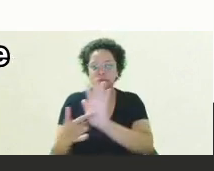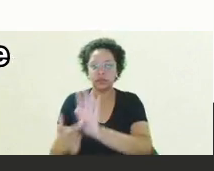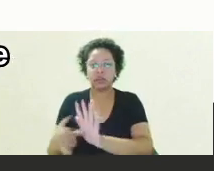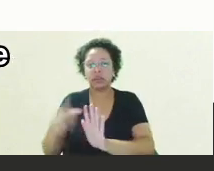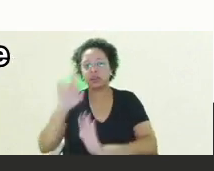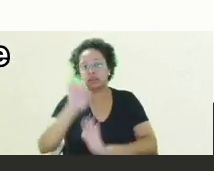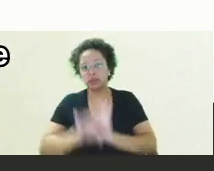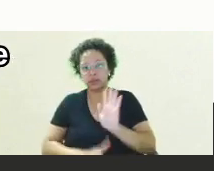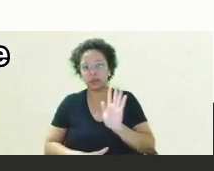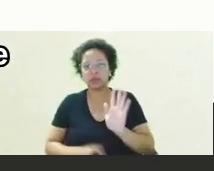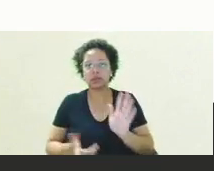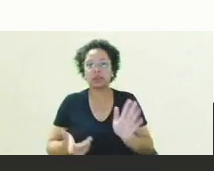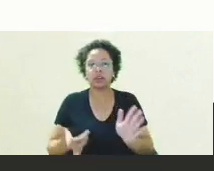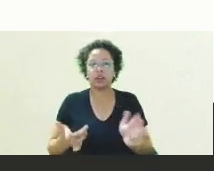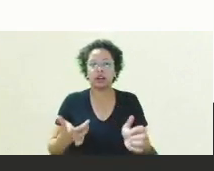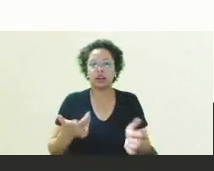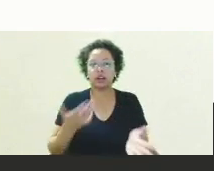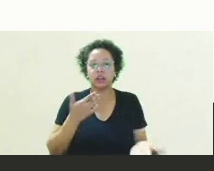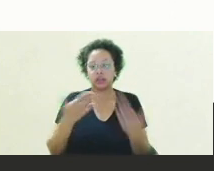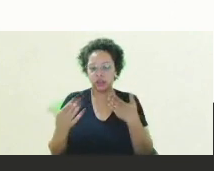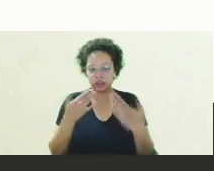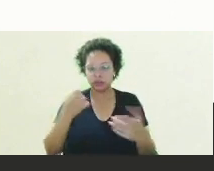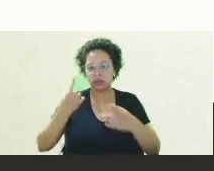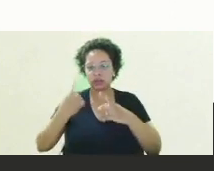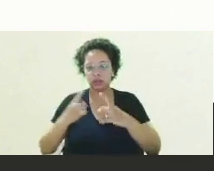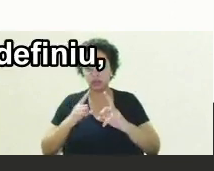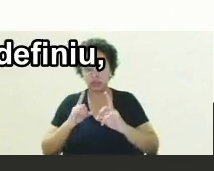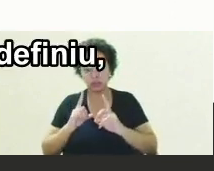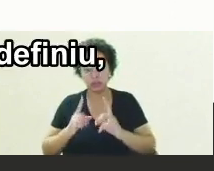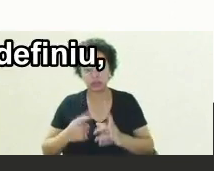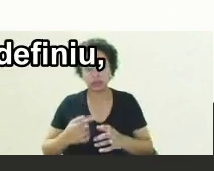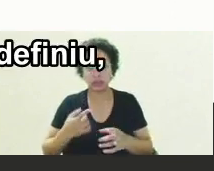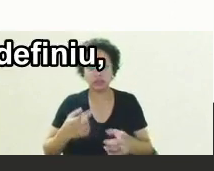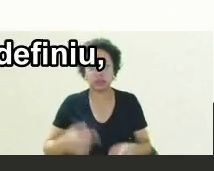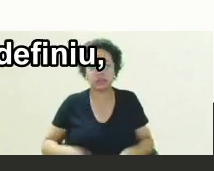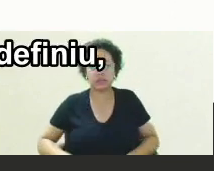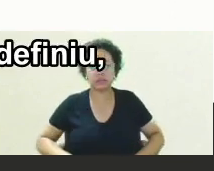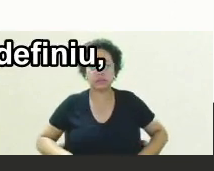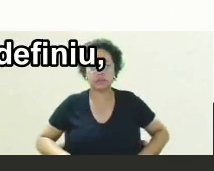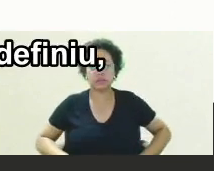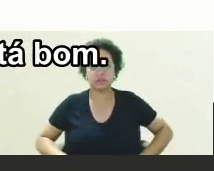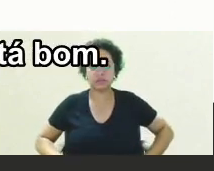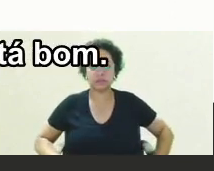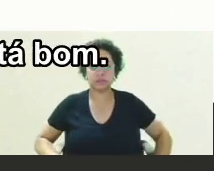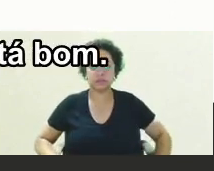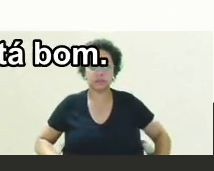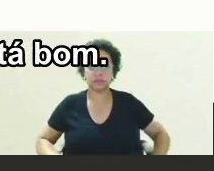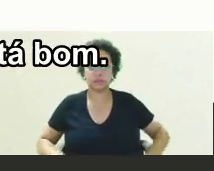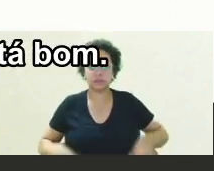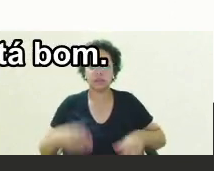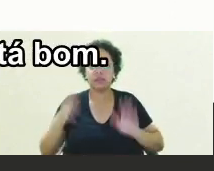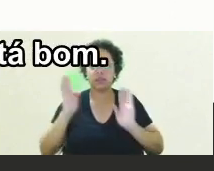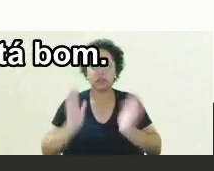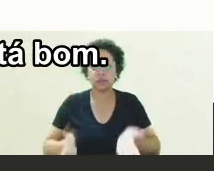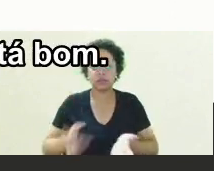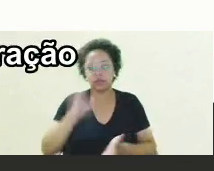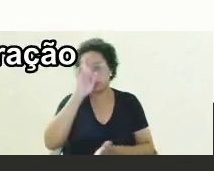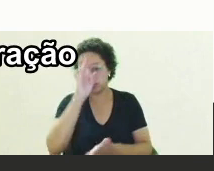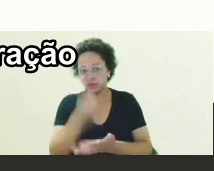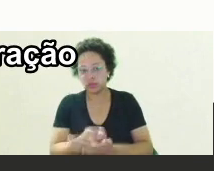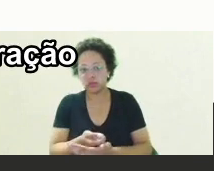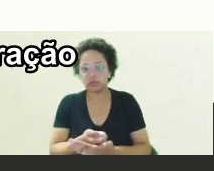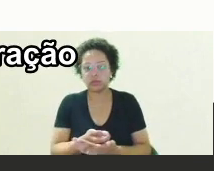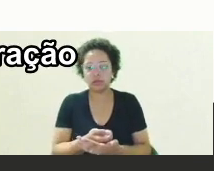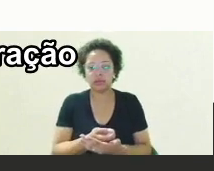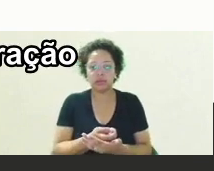acessibilidade, a discussões que vão e voltam para o time, né? Esse contraste que a gente já definiu, mas estão questionando se está bom,